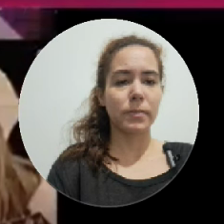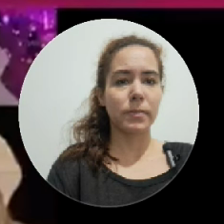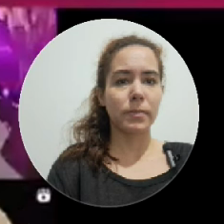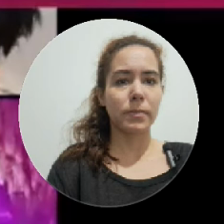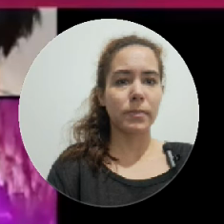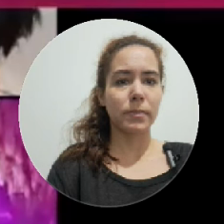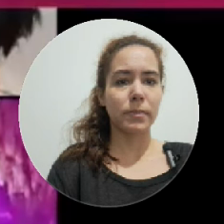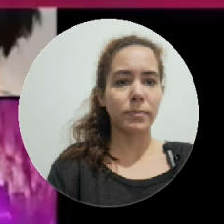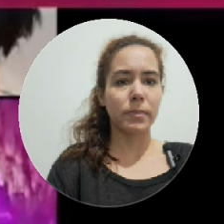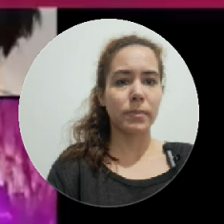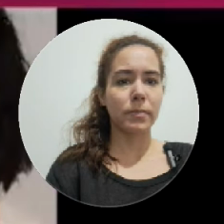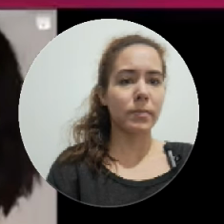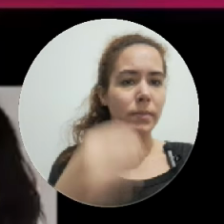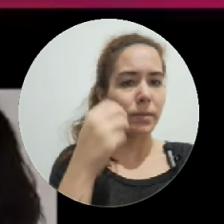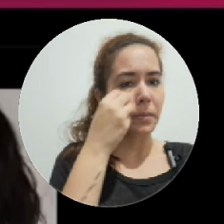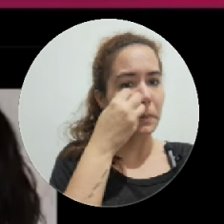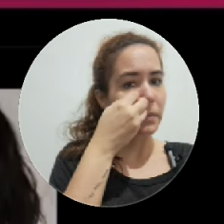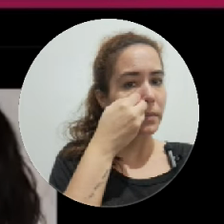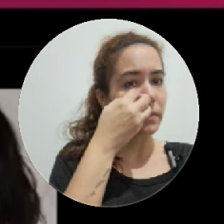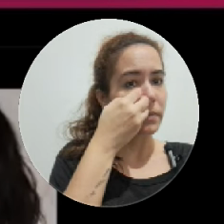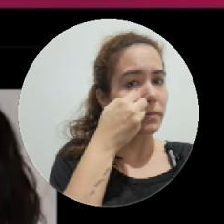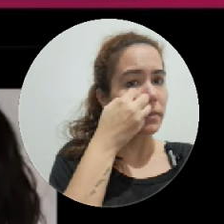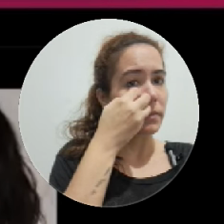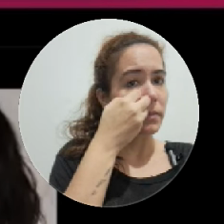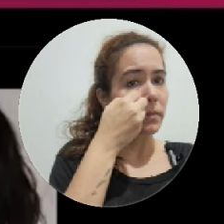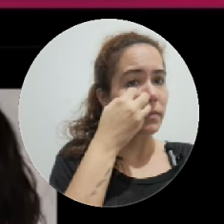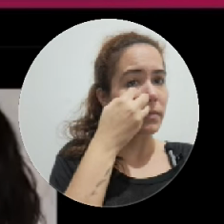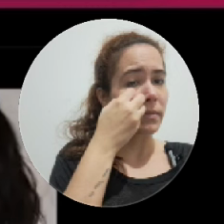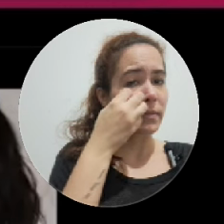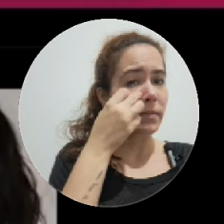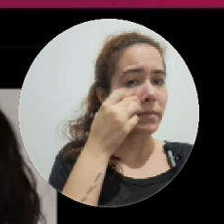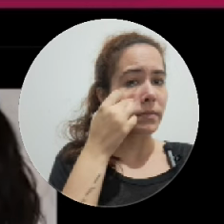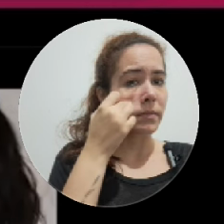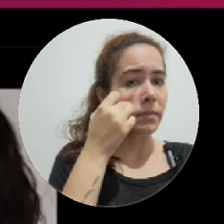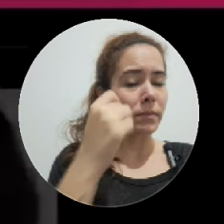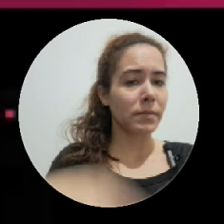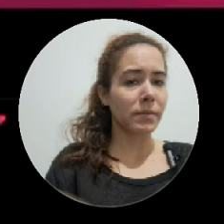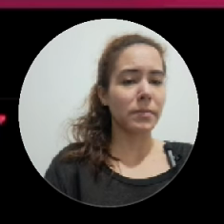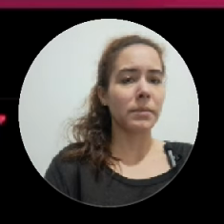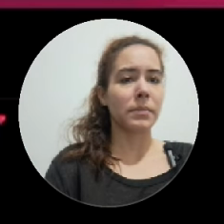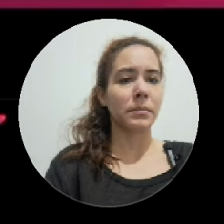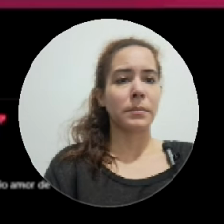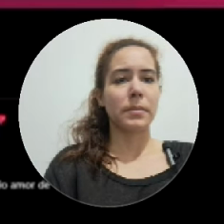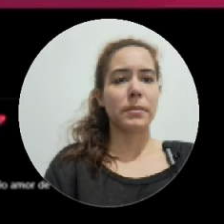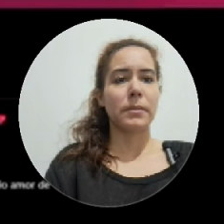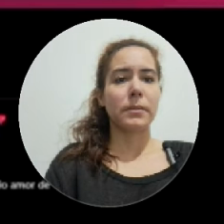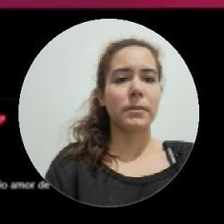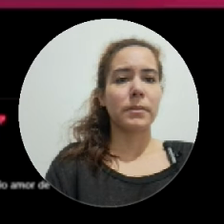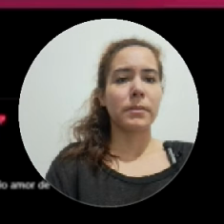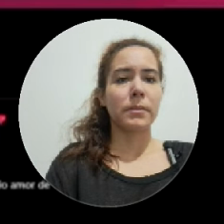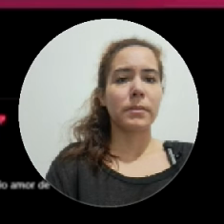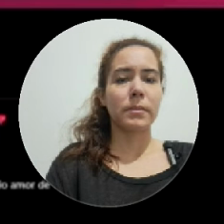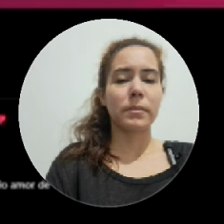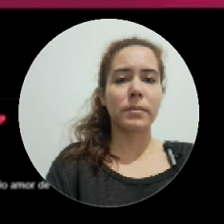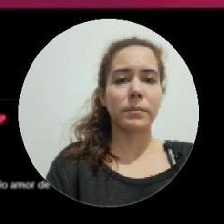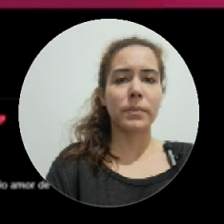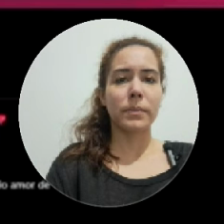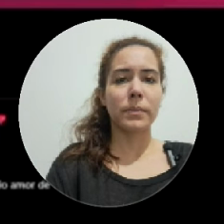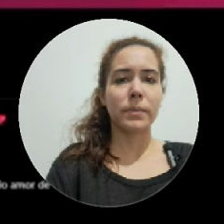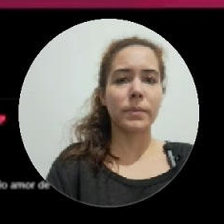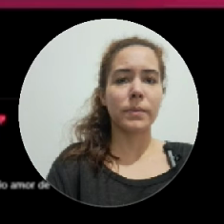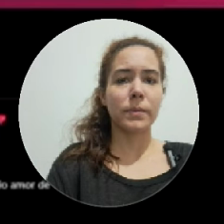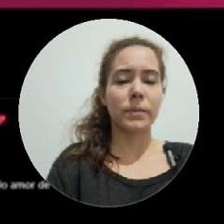Ela voltou com algumas publicações aqui antigas e tal, mas ela voltou com esse livro aqui, O Que Se Come no Céu.